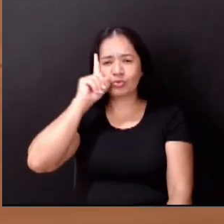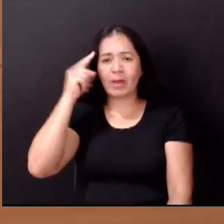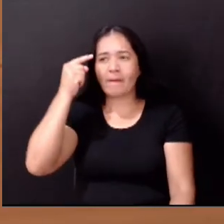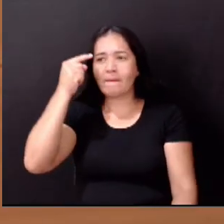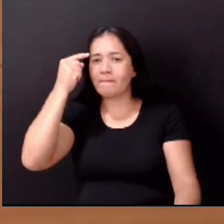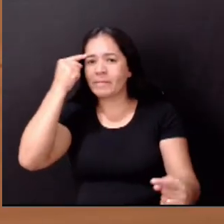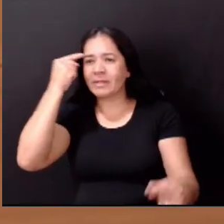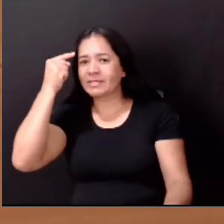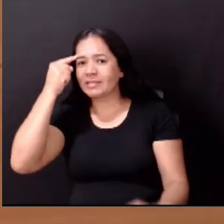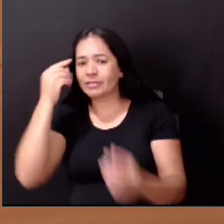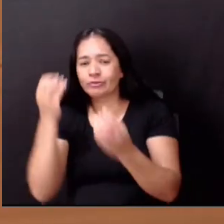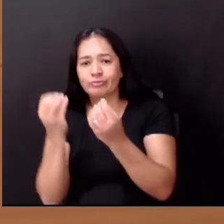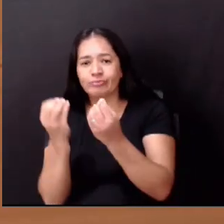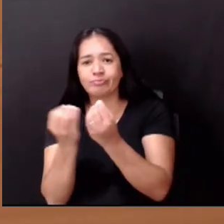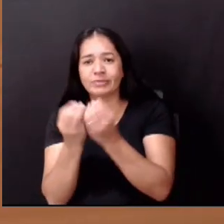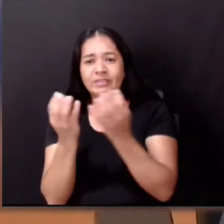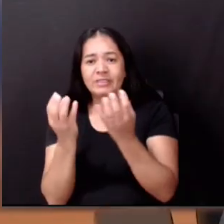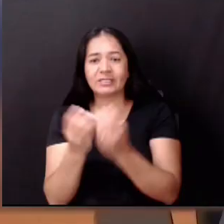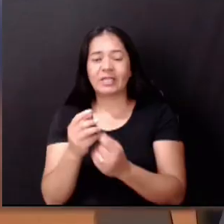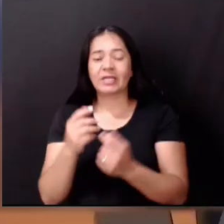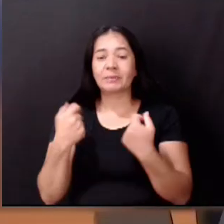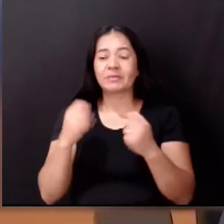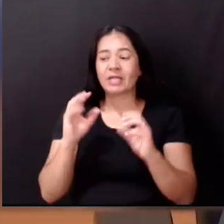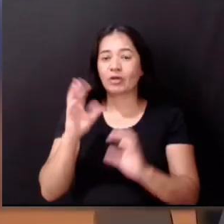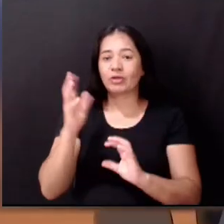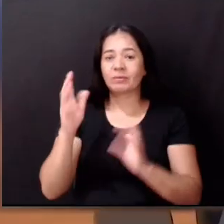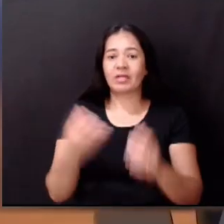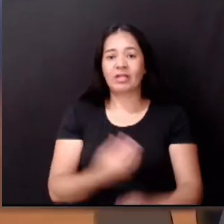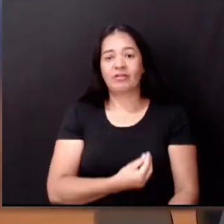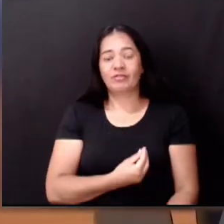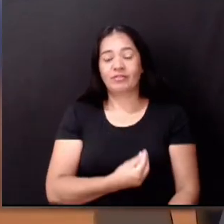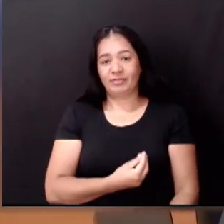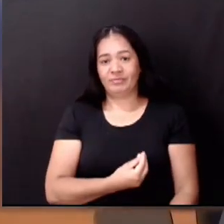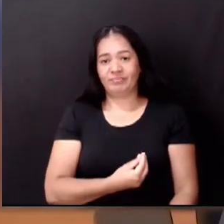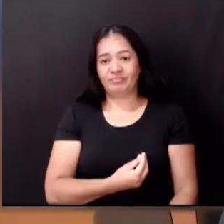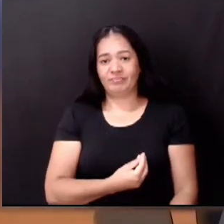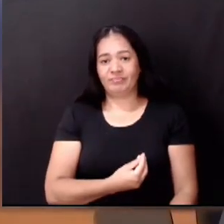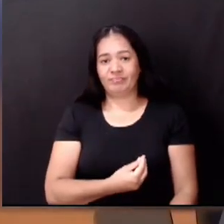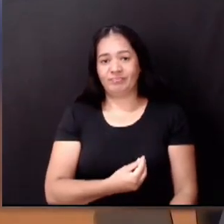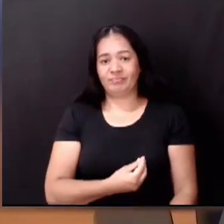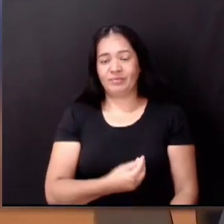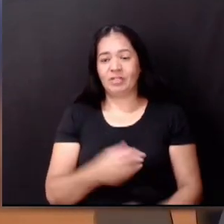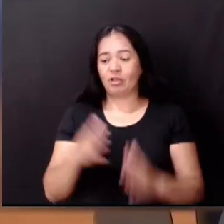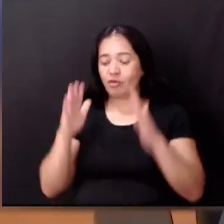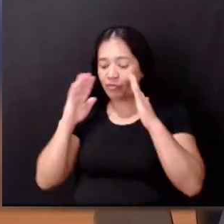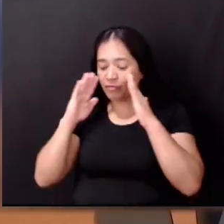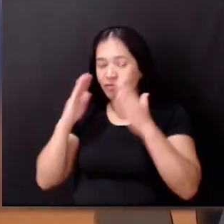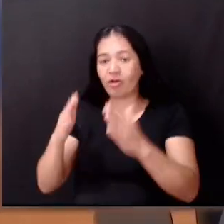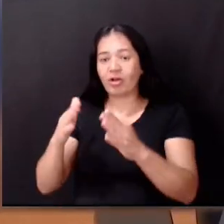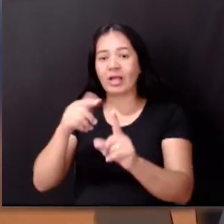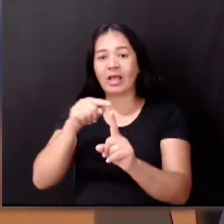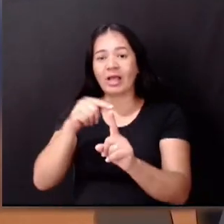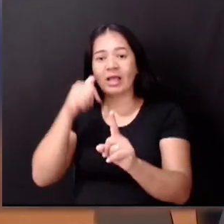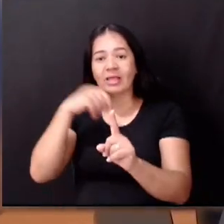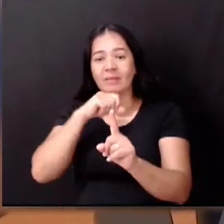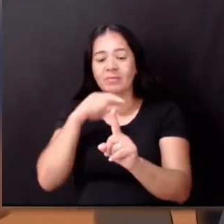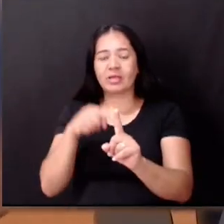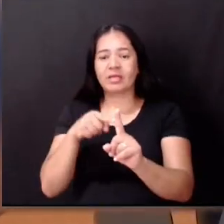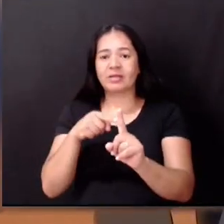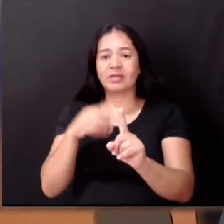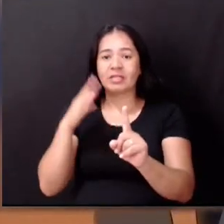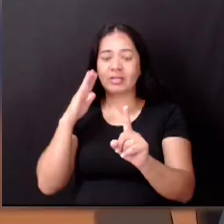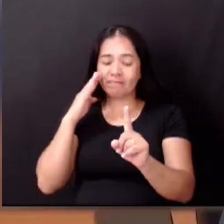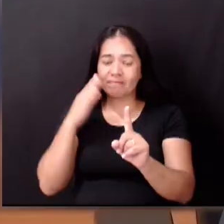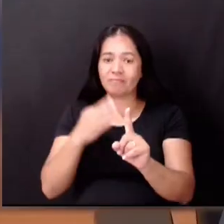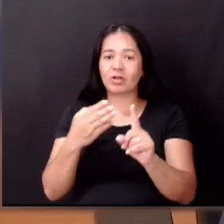acontecer para ela poder simplesmente viver aquele dia. E o olhar para a mãe é importantíssimo. Quantas mães que ao receber o laudo entram em